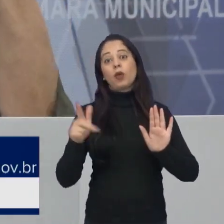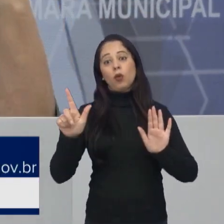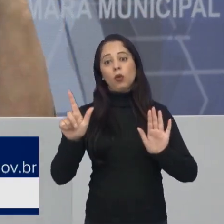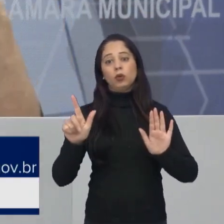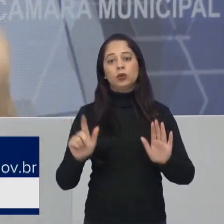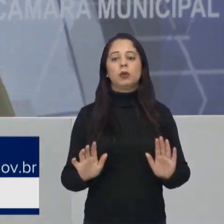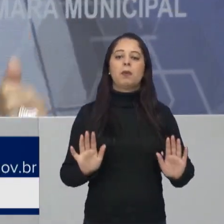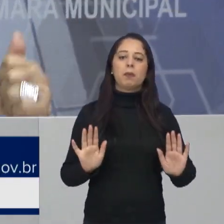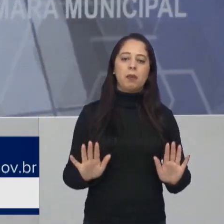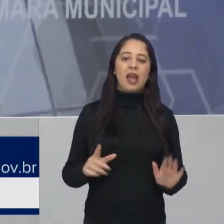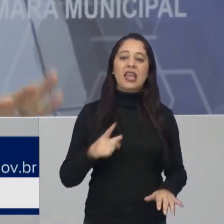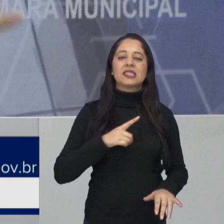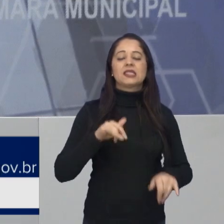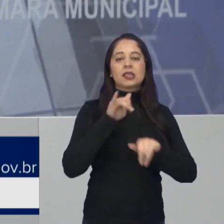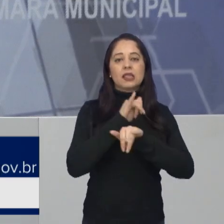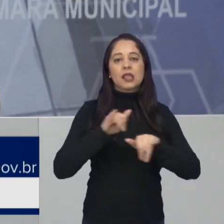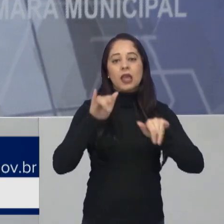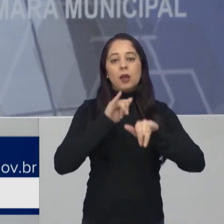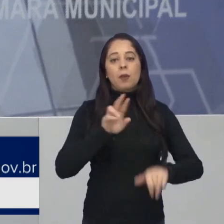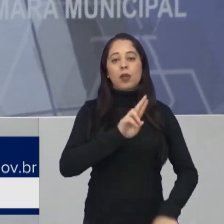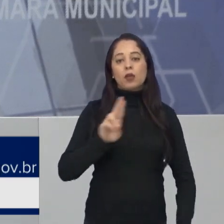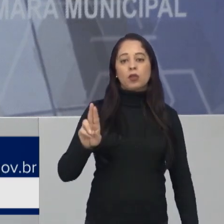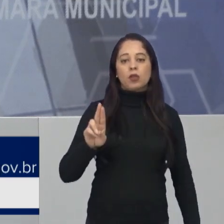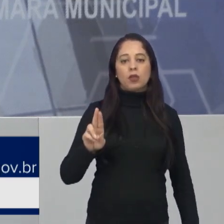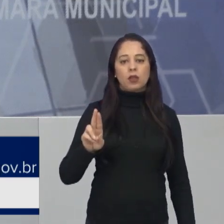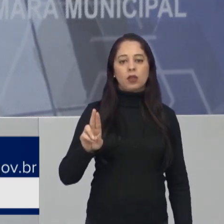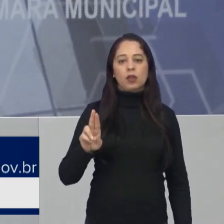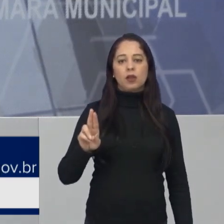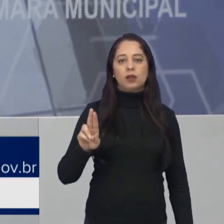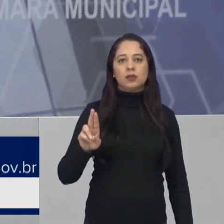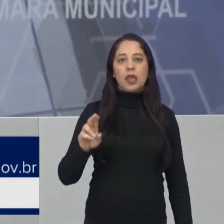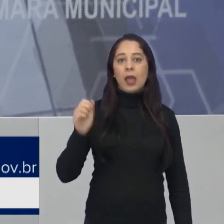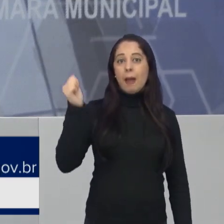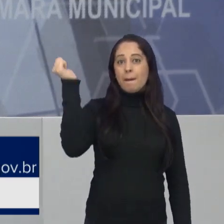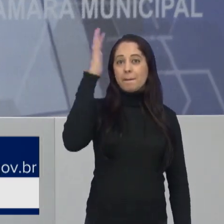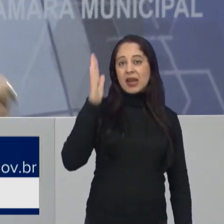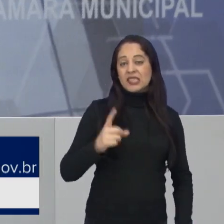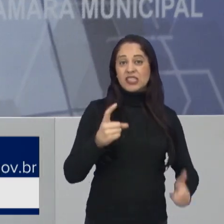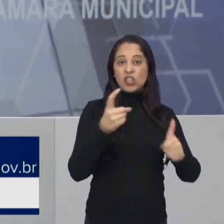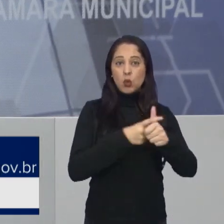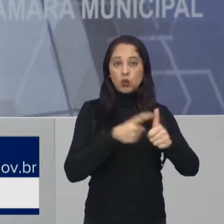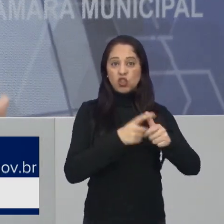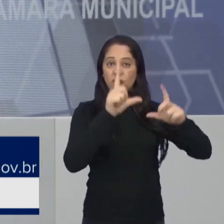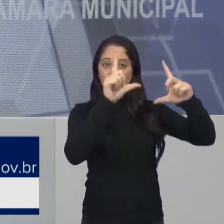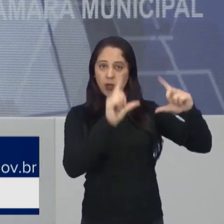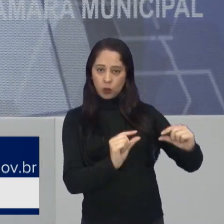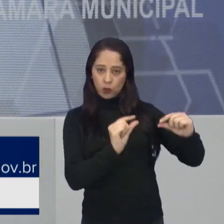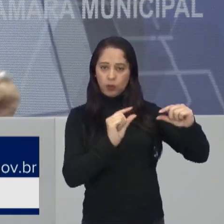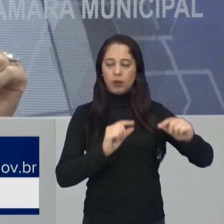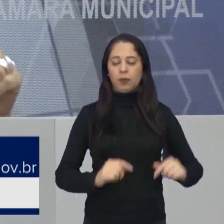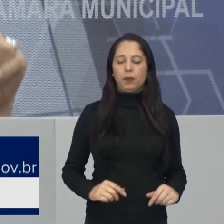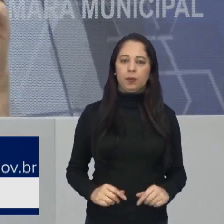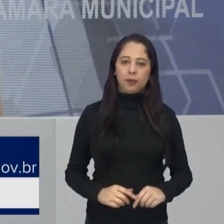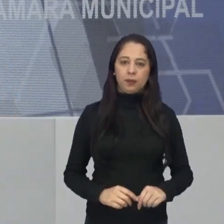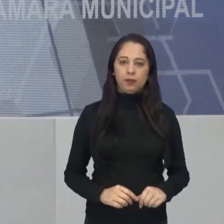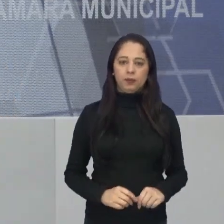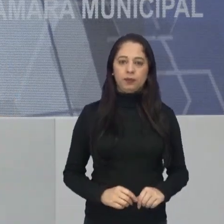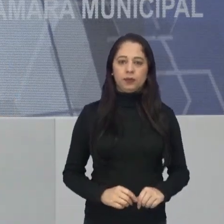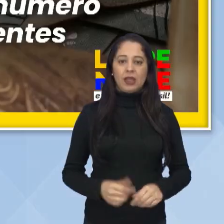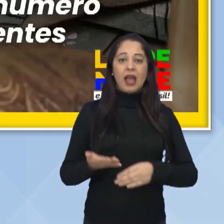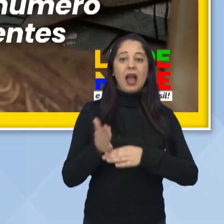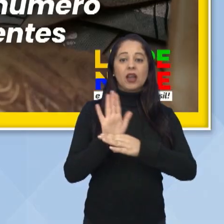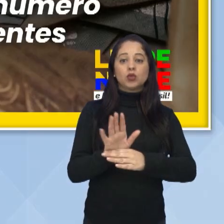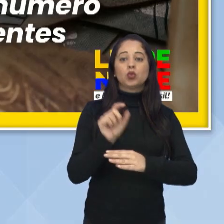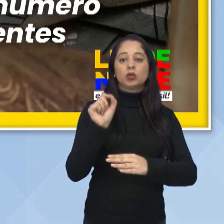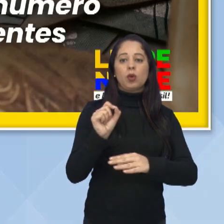tem uma campanha que chama Desenrola Brasil e outros programas que ajudam